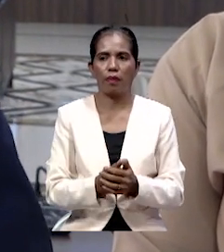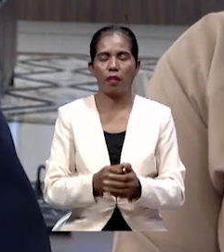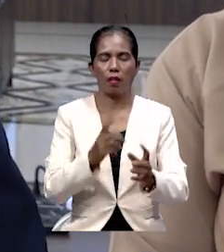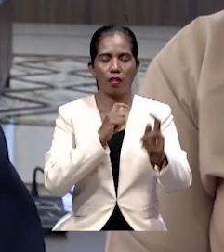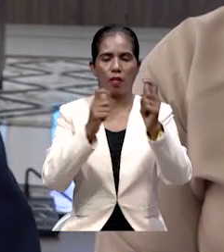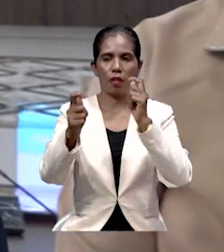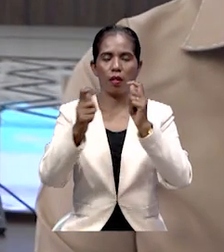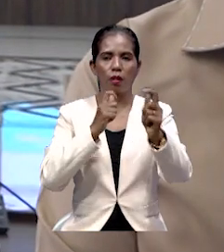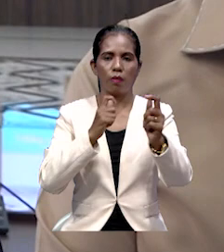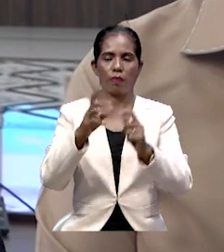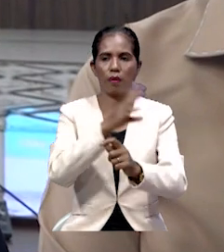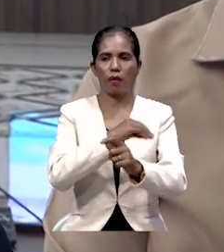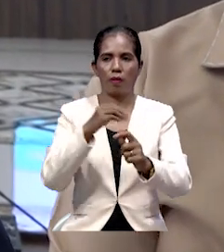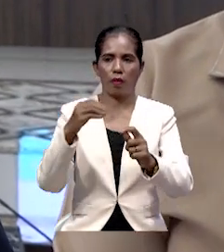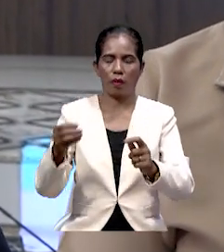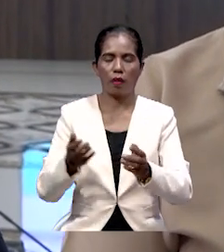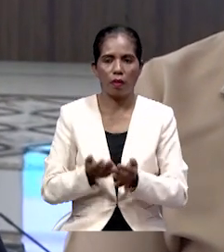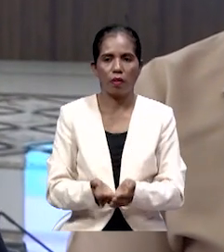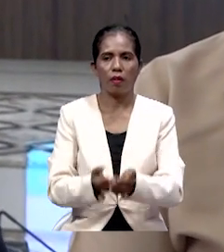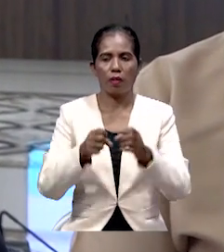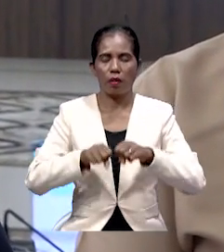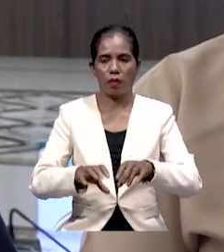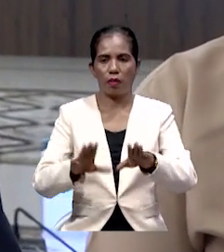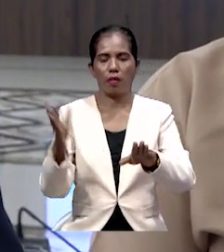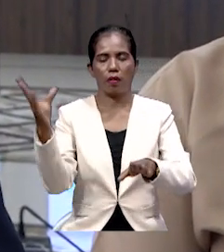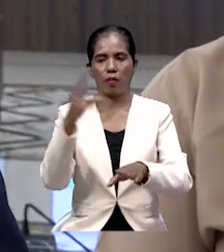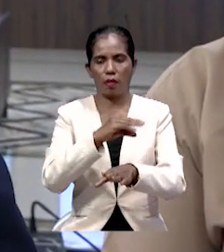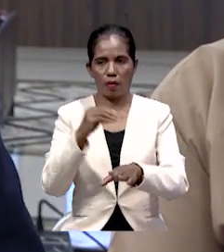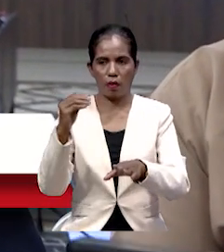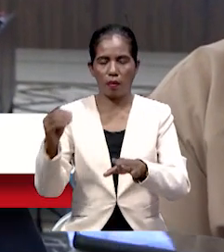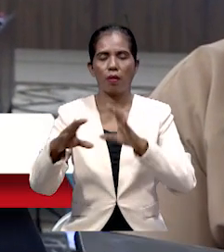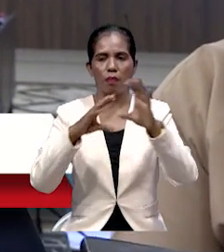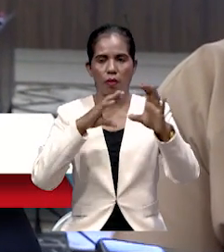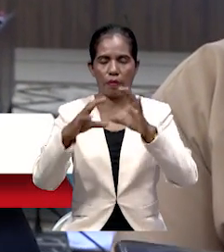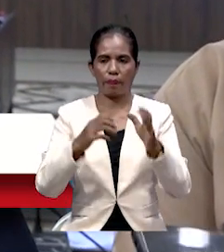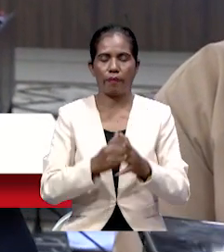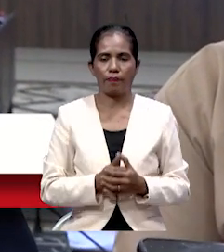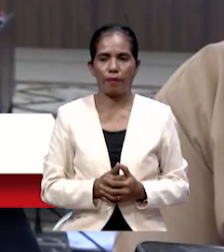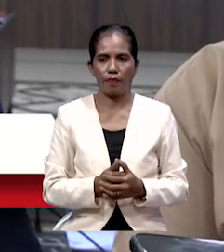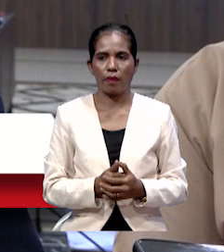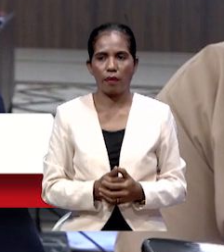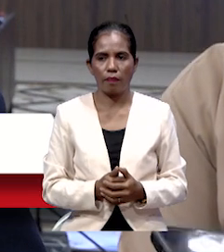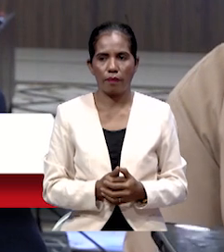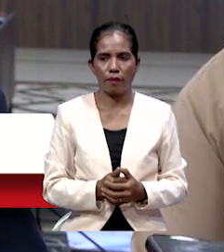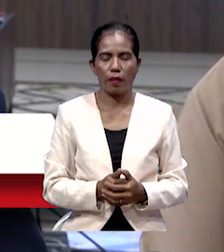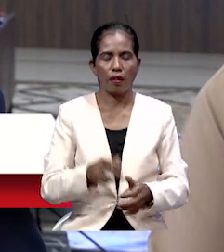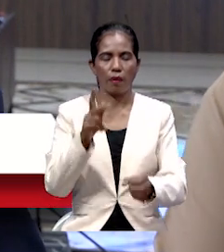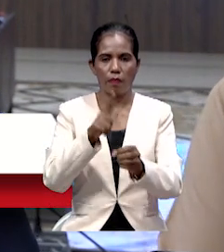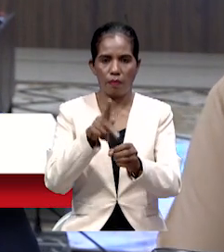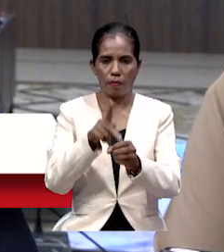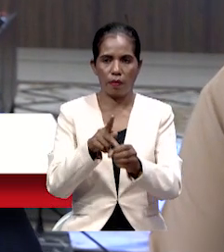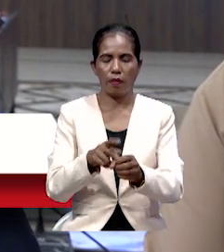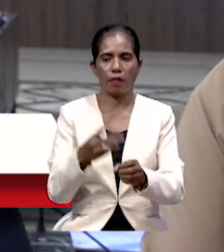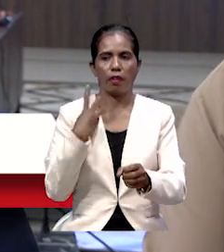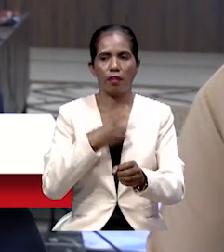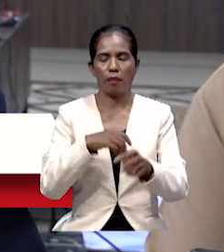transporte, aérea, marítima, no logística e comunicação, e quarto, com nova petróleo e minerais. Para a